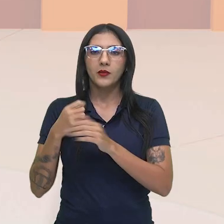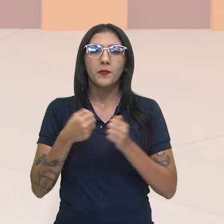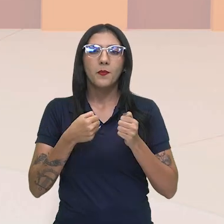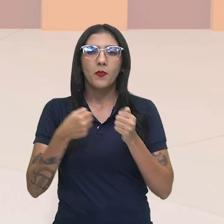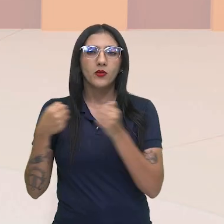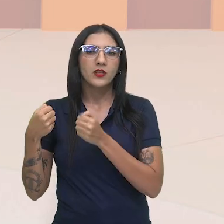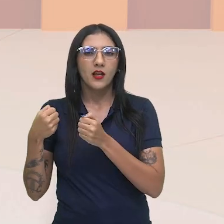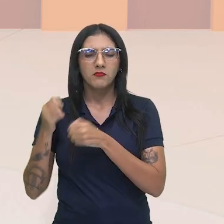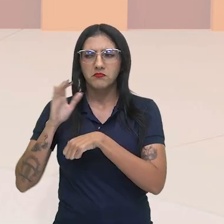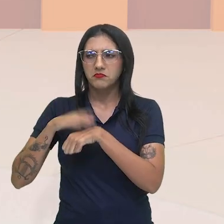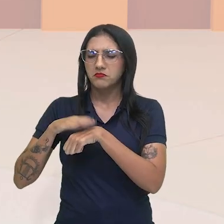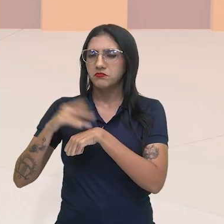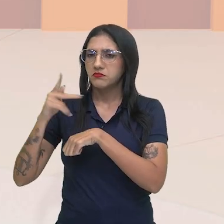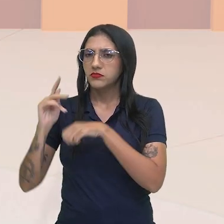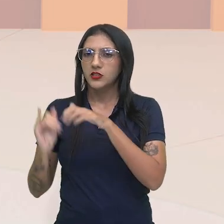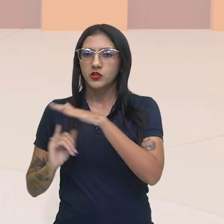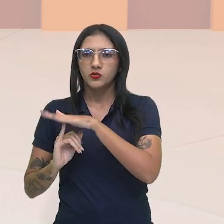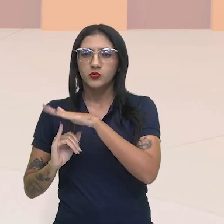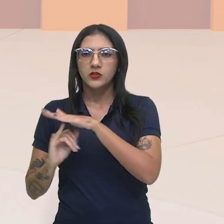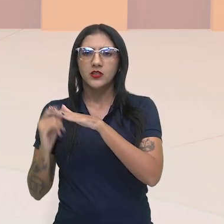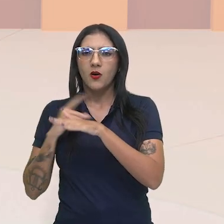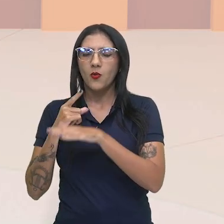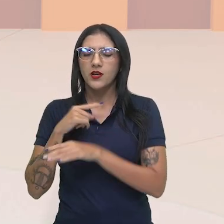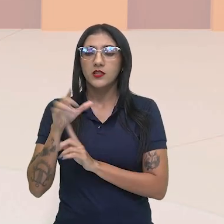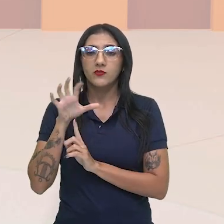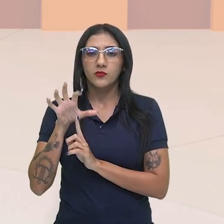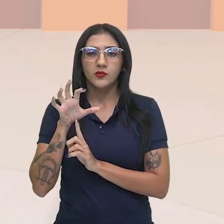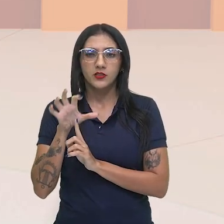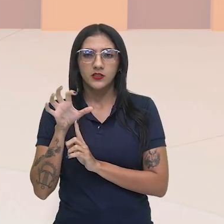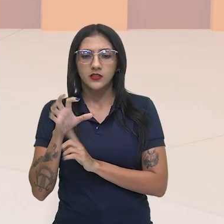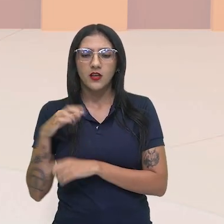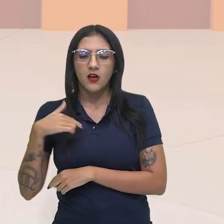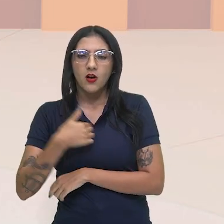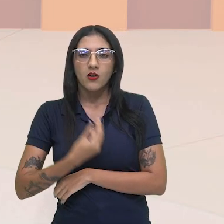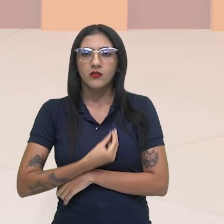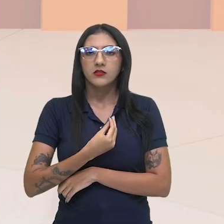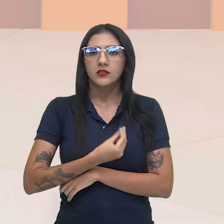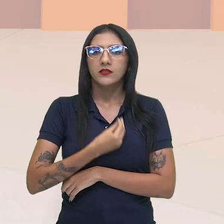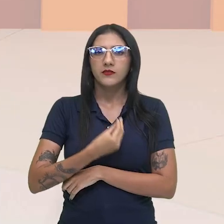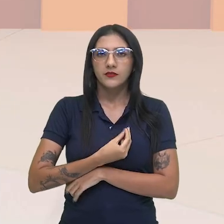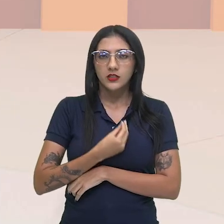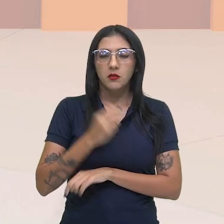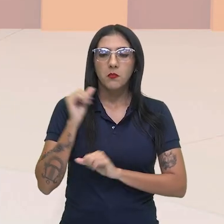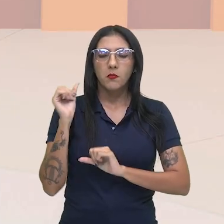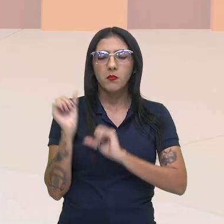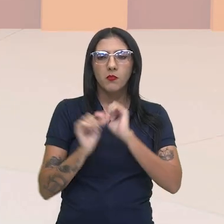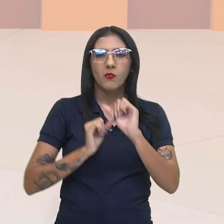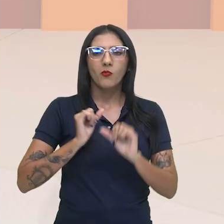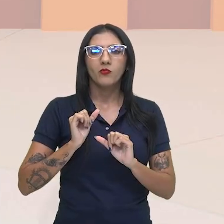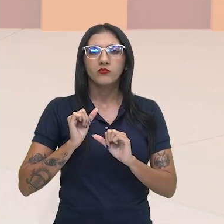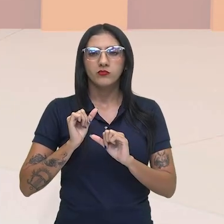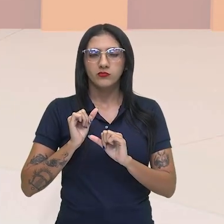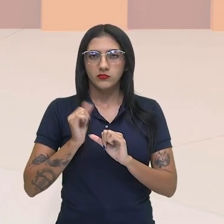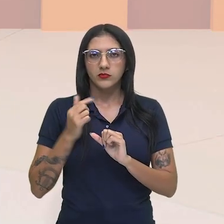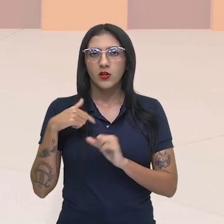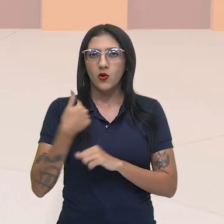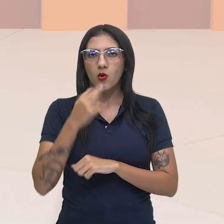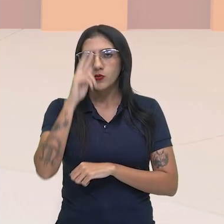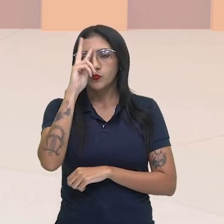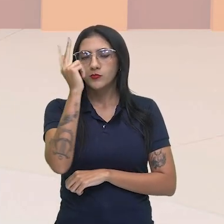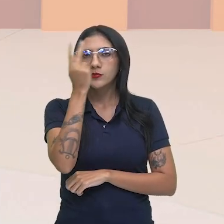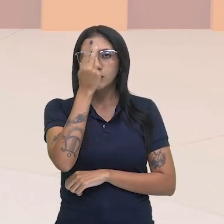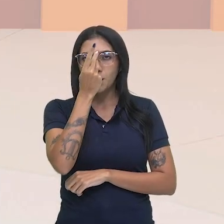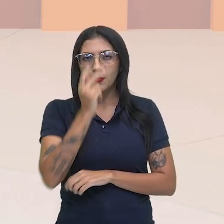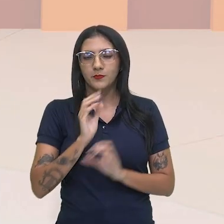que controlam, docilizam o nosso corpo e fazem com que a gente se torne cada vez mais obedientes.